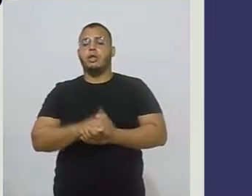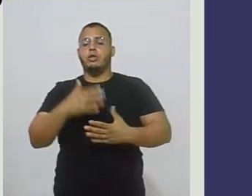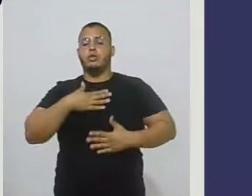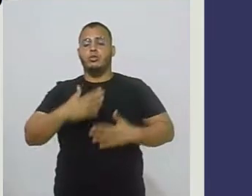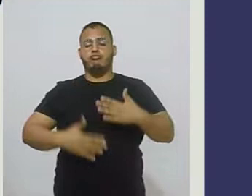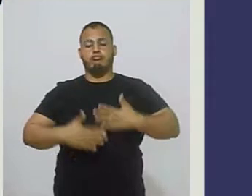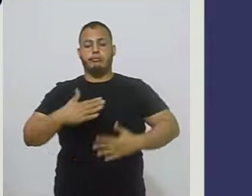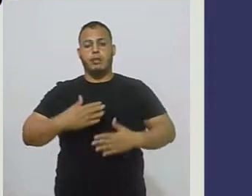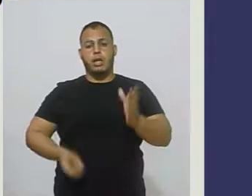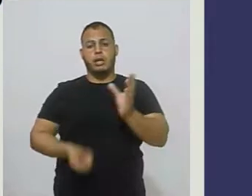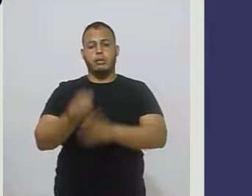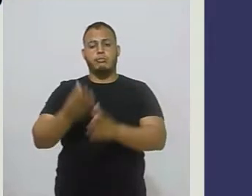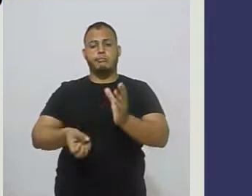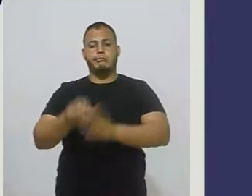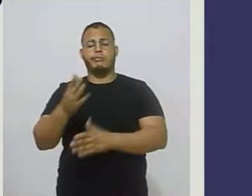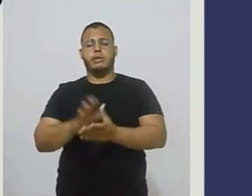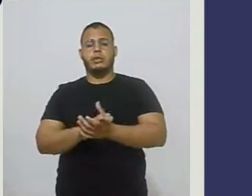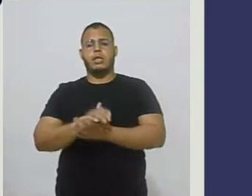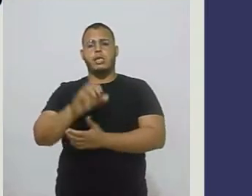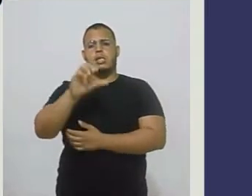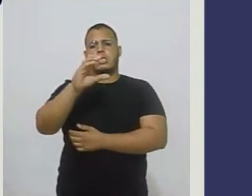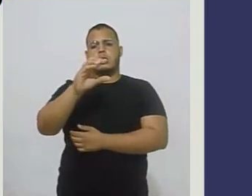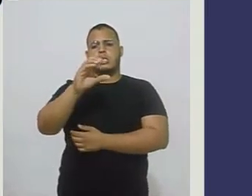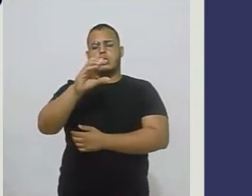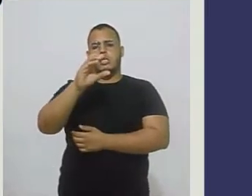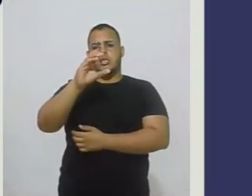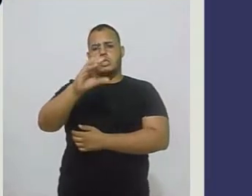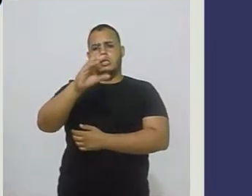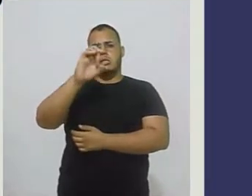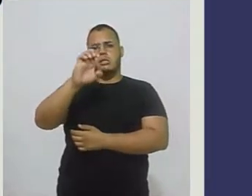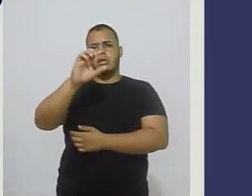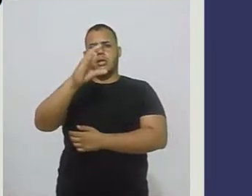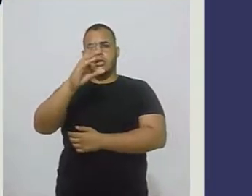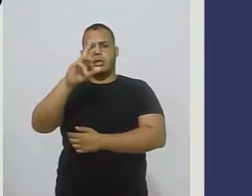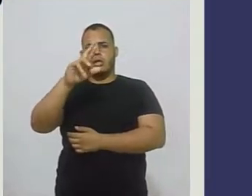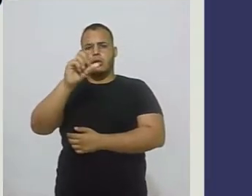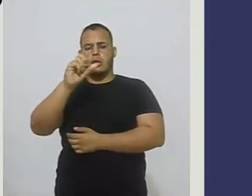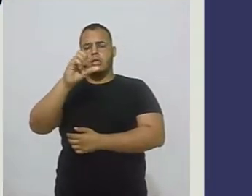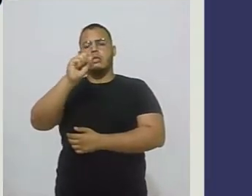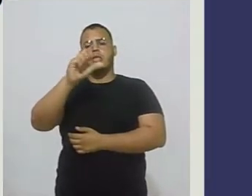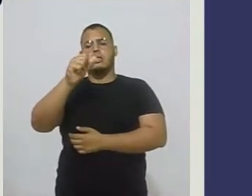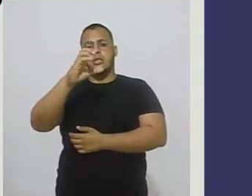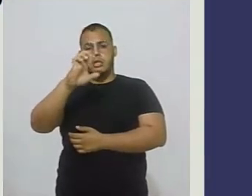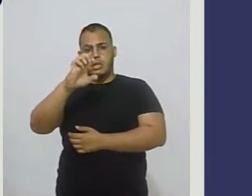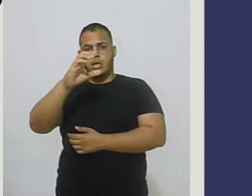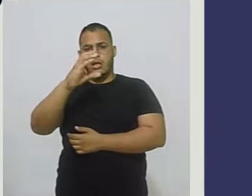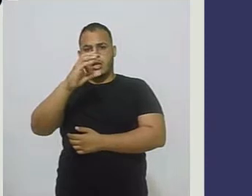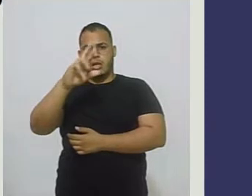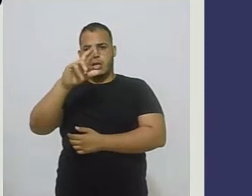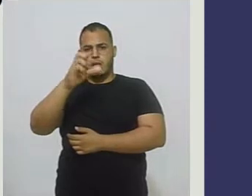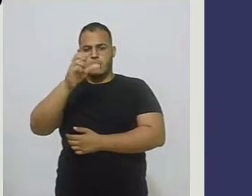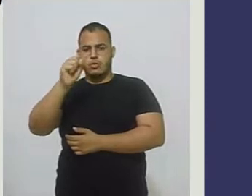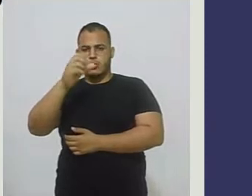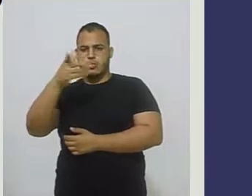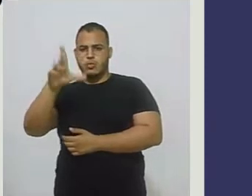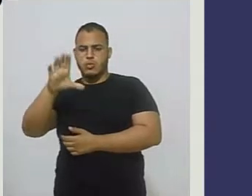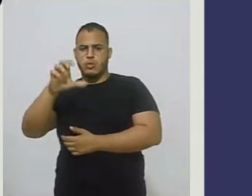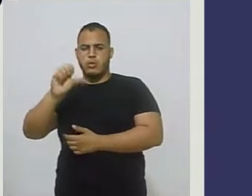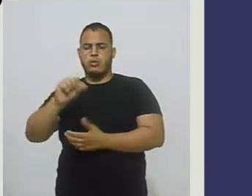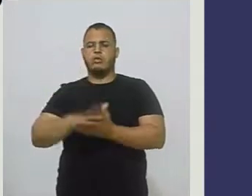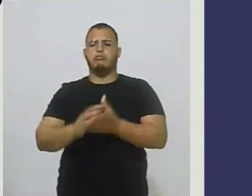que vão estar produzindo secreções, sejam hormônios ou não, certo? Glândulas endócrinas, a gente vai dizer que elas